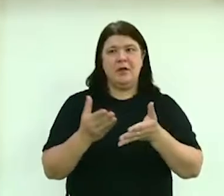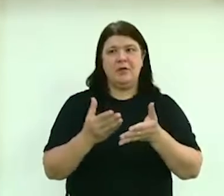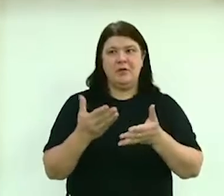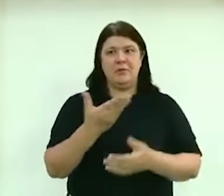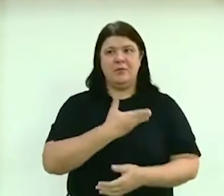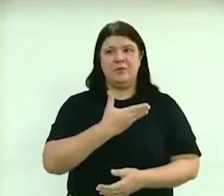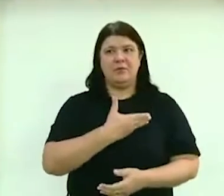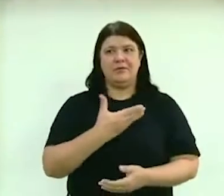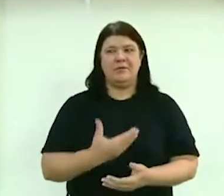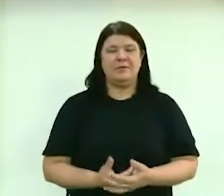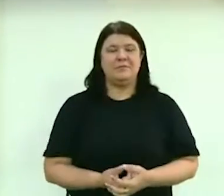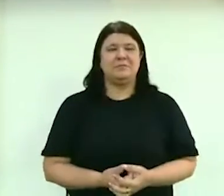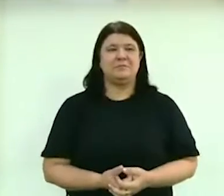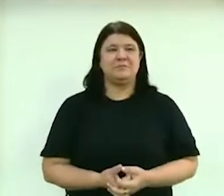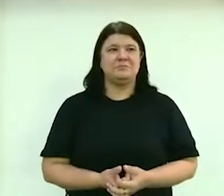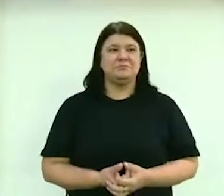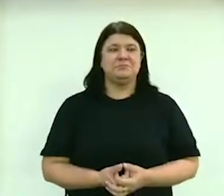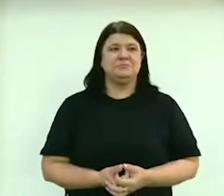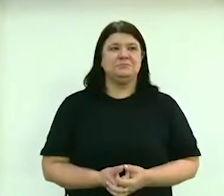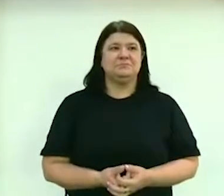Regimental.